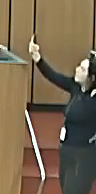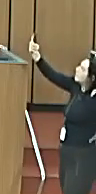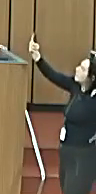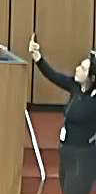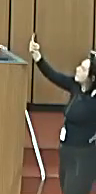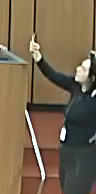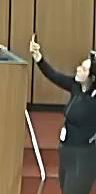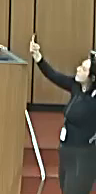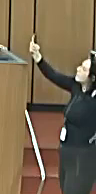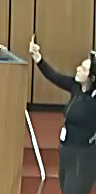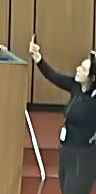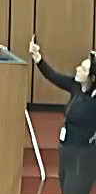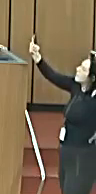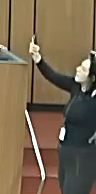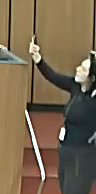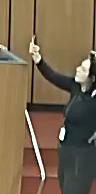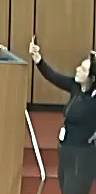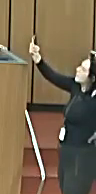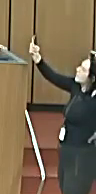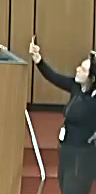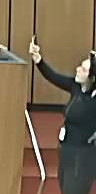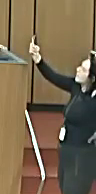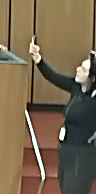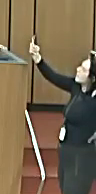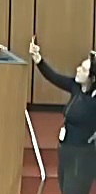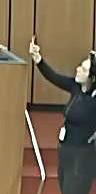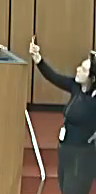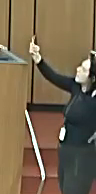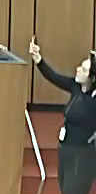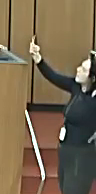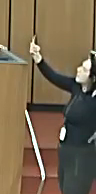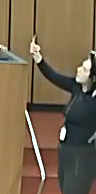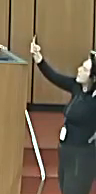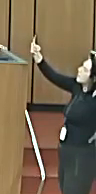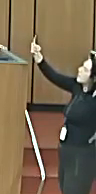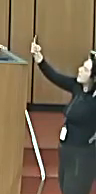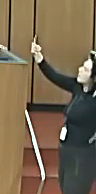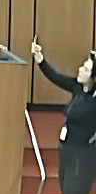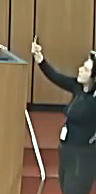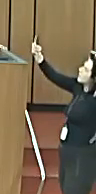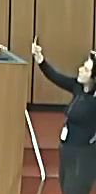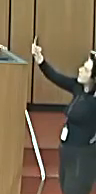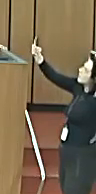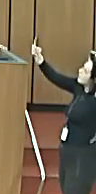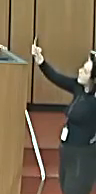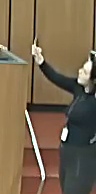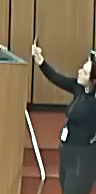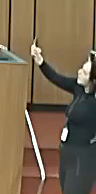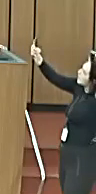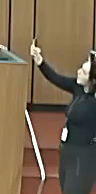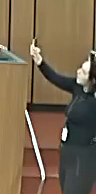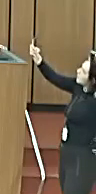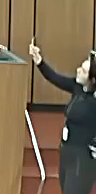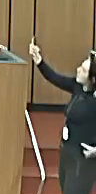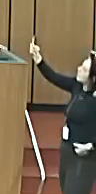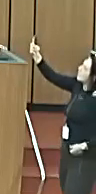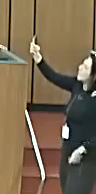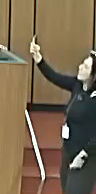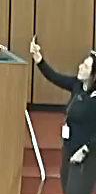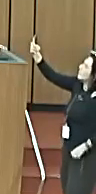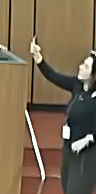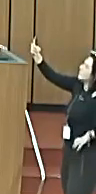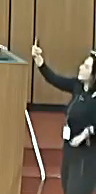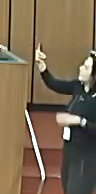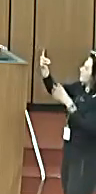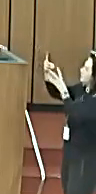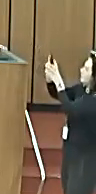ouviu de vocês e aquilo que a gente estudou a fundo para que possamos chegar numa lei final capaz de